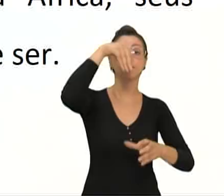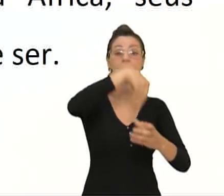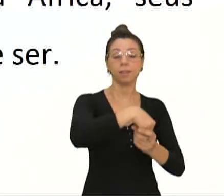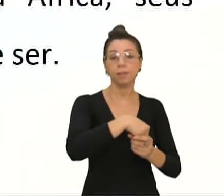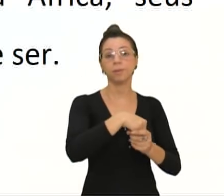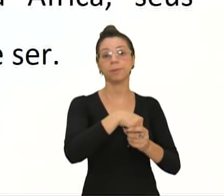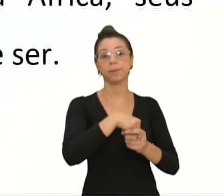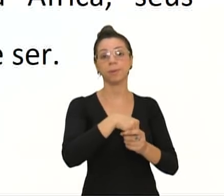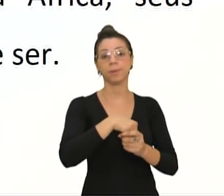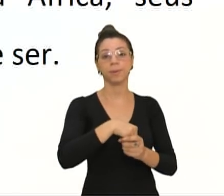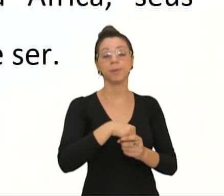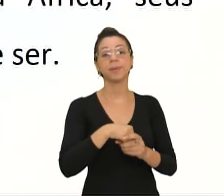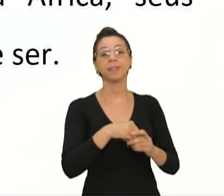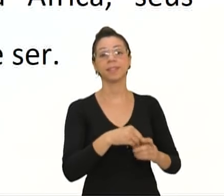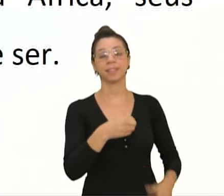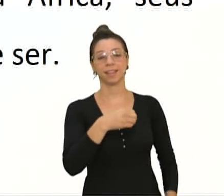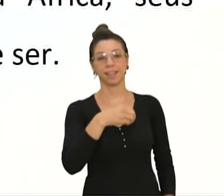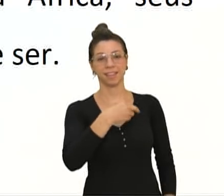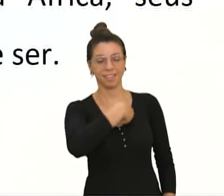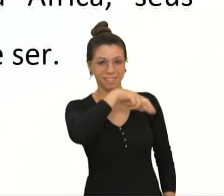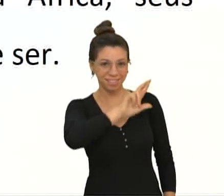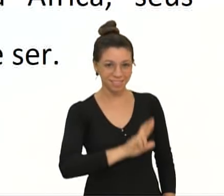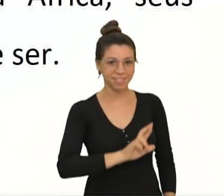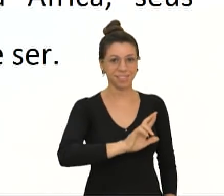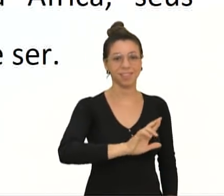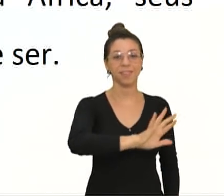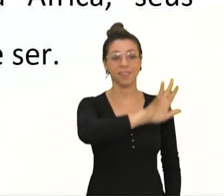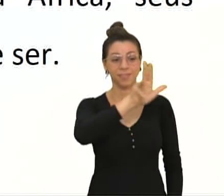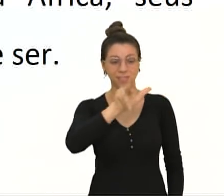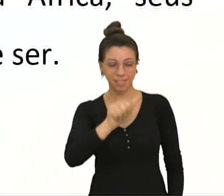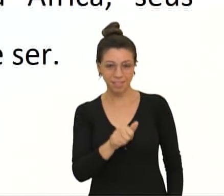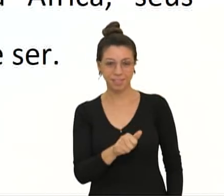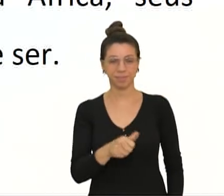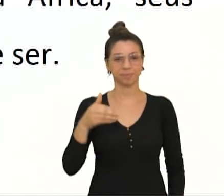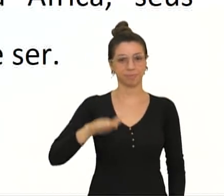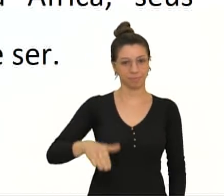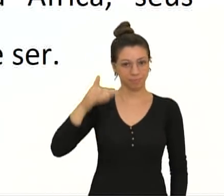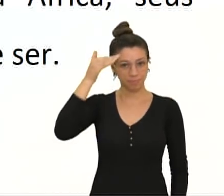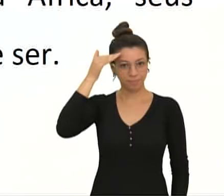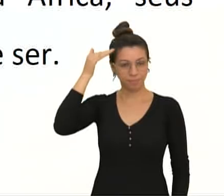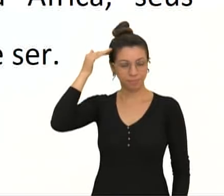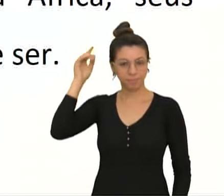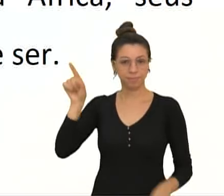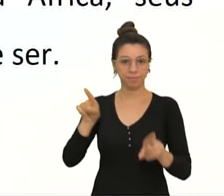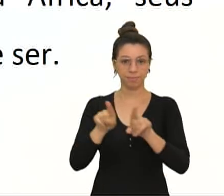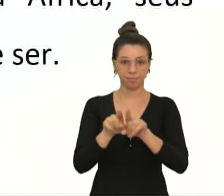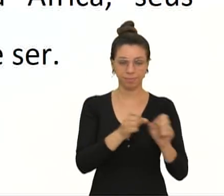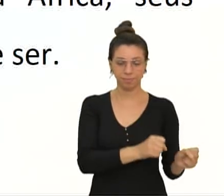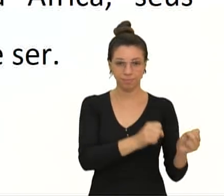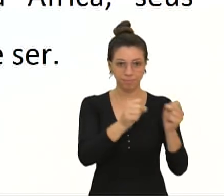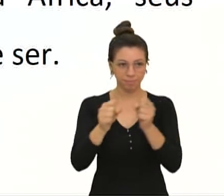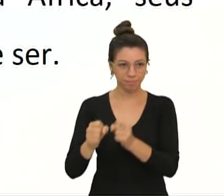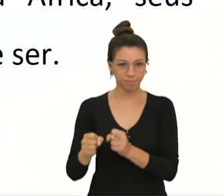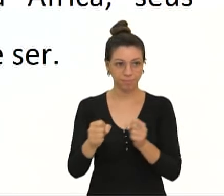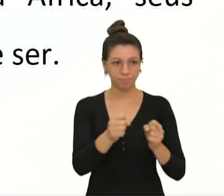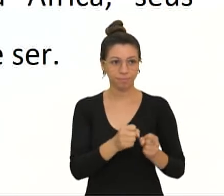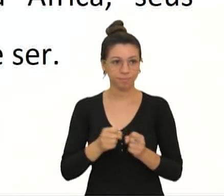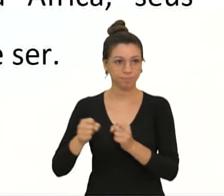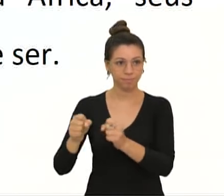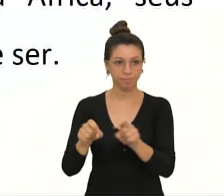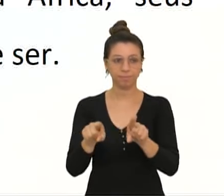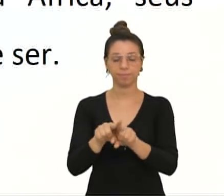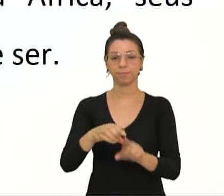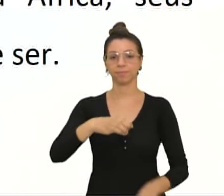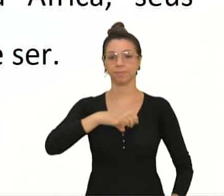africana brasileira, Candomblé e Umbanda, bem como são vistos os princípios éticos e morais dos